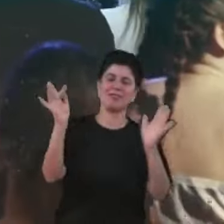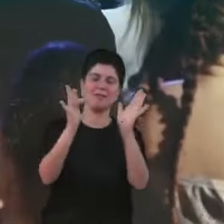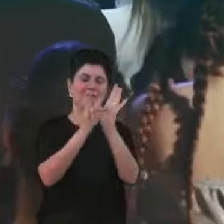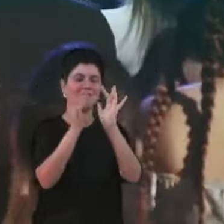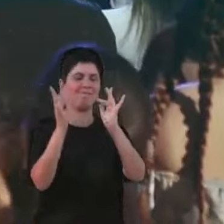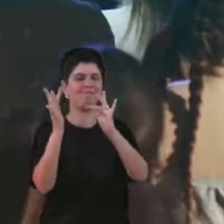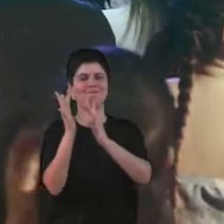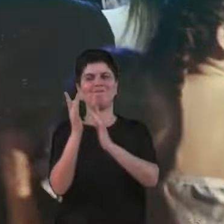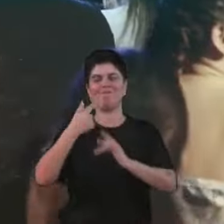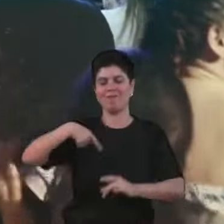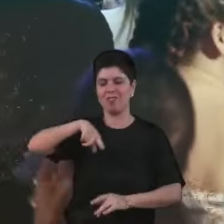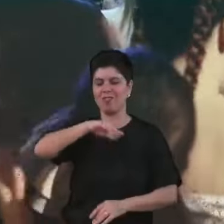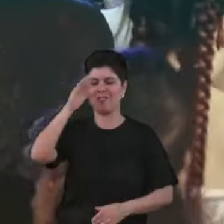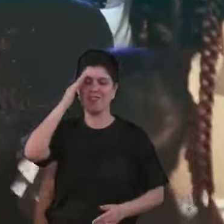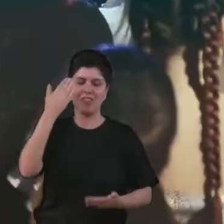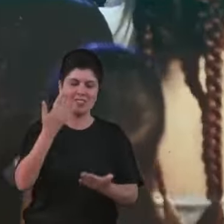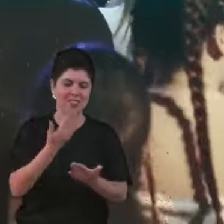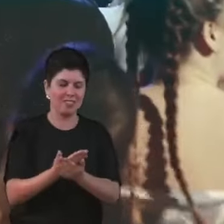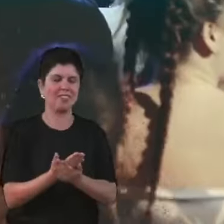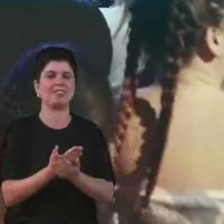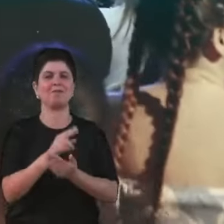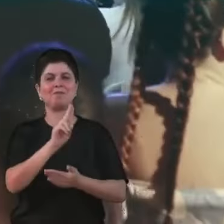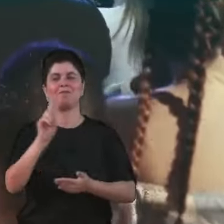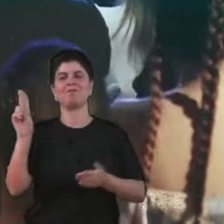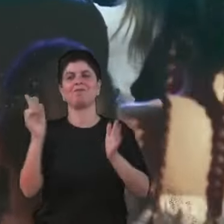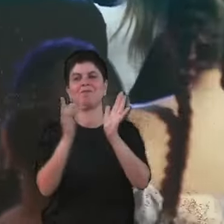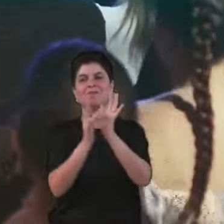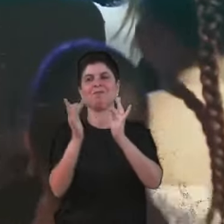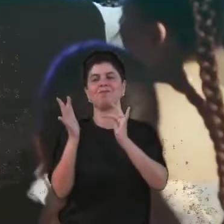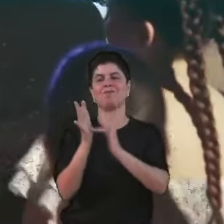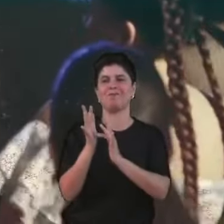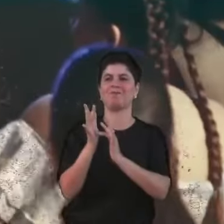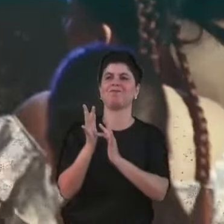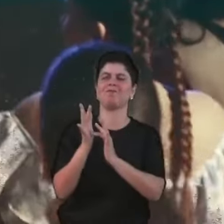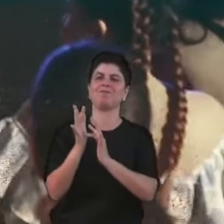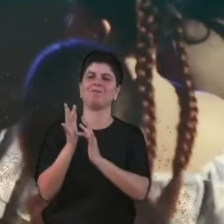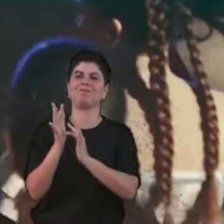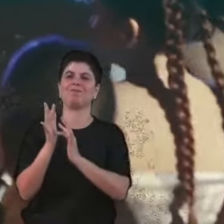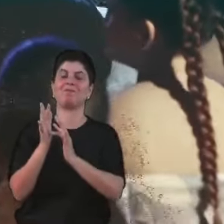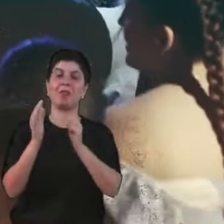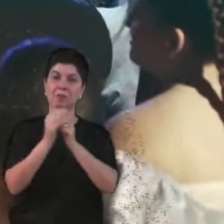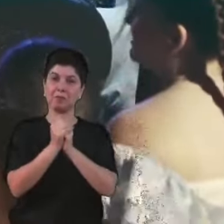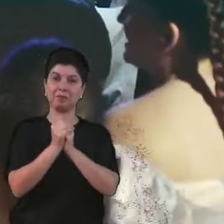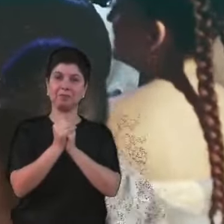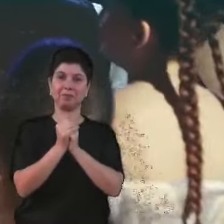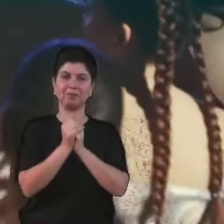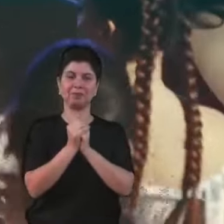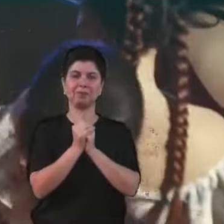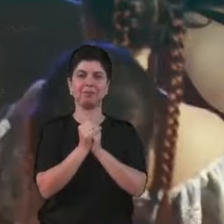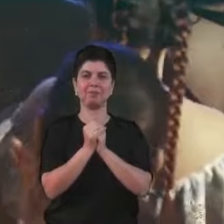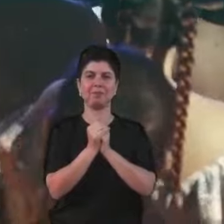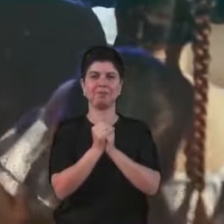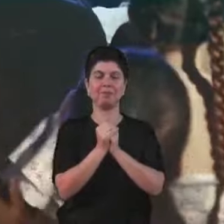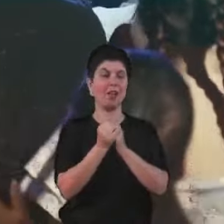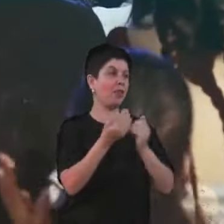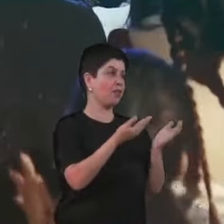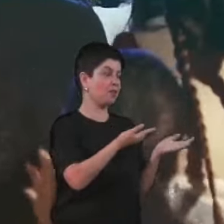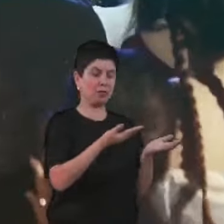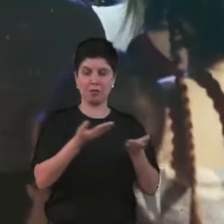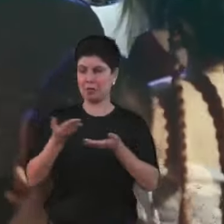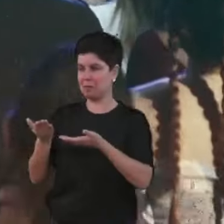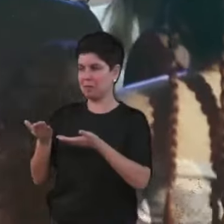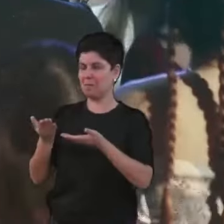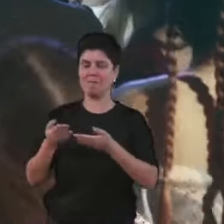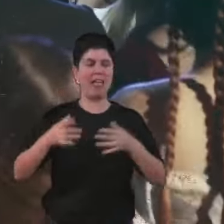Jesus. Em nome do Senhor Jesus. Seja assim. Se fazer amém, diga para o seu irmão: a alegria do